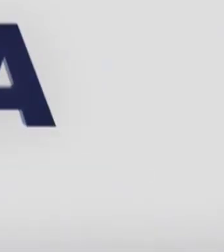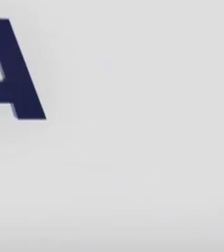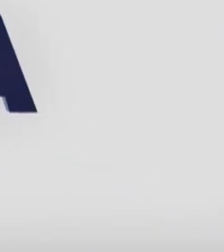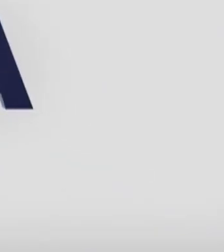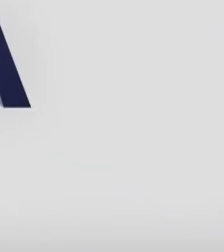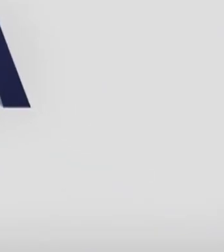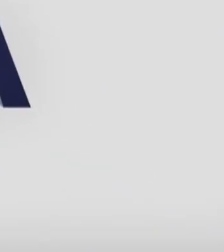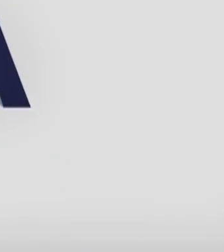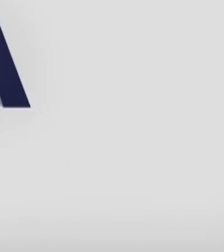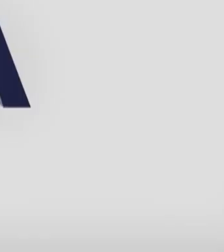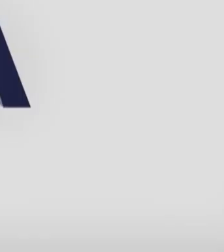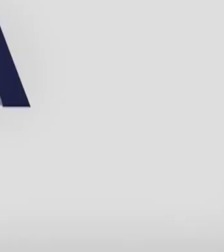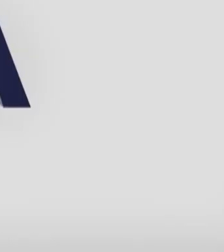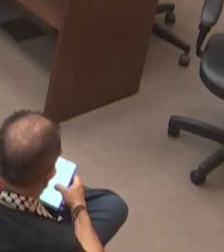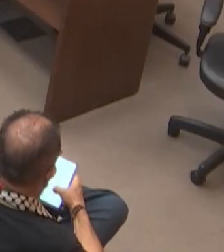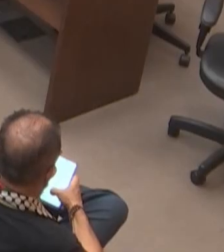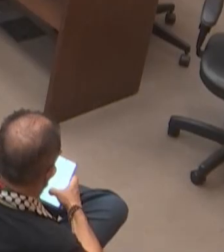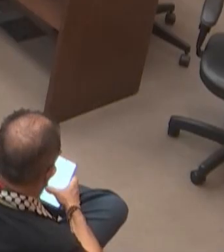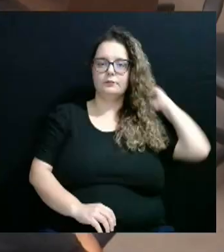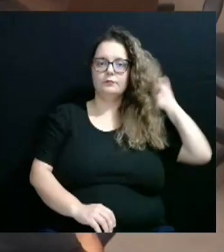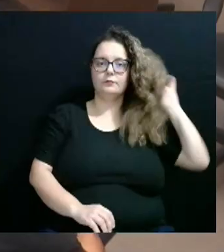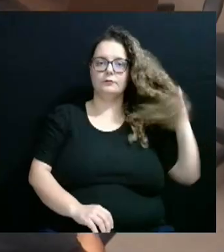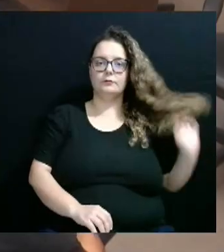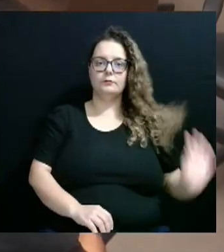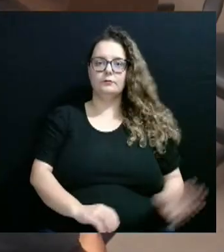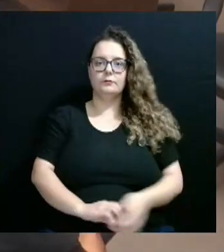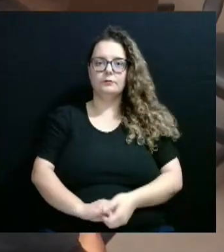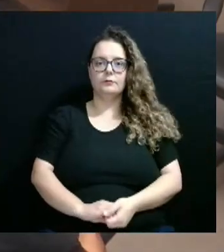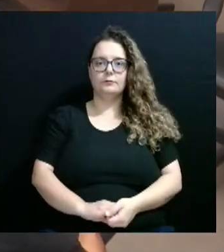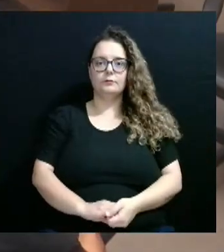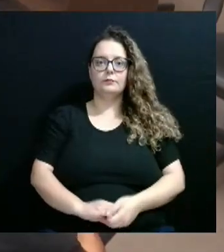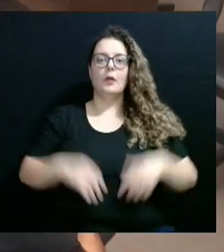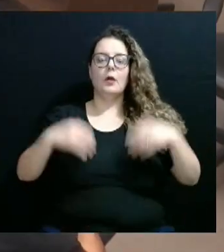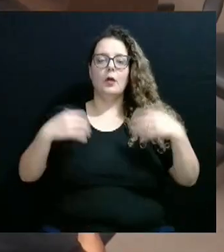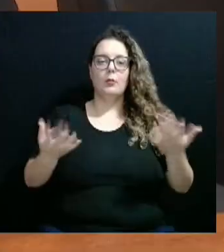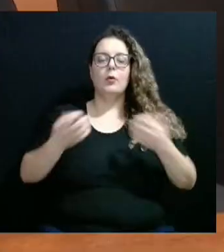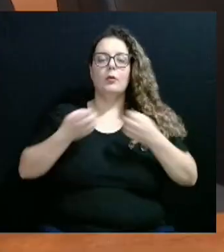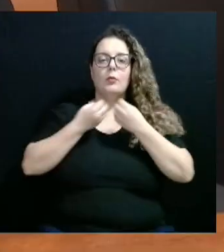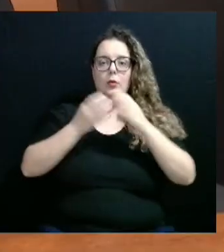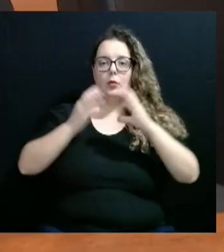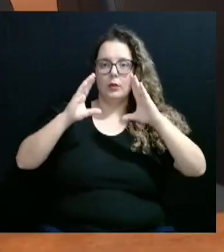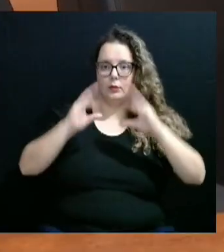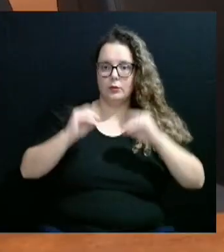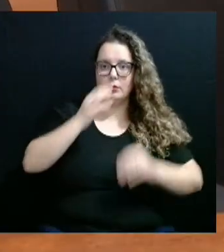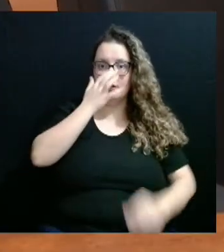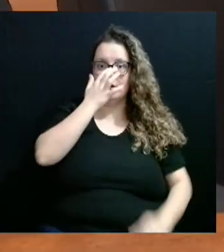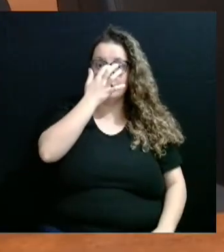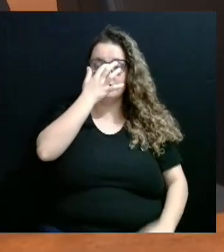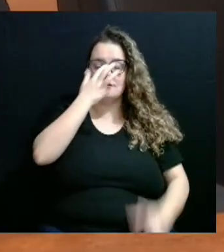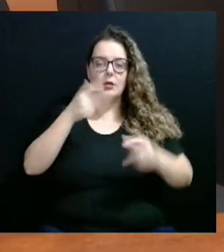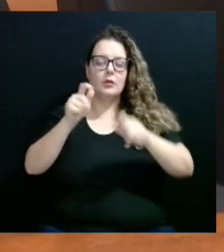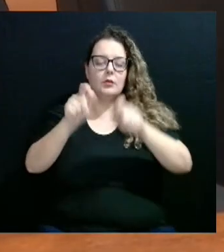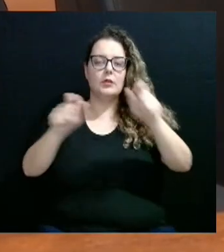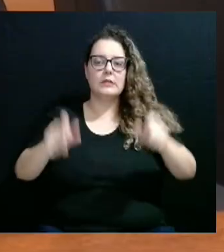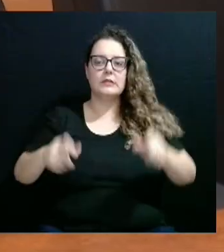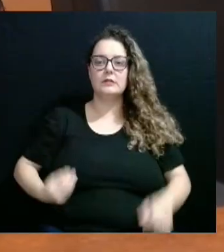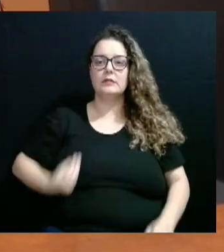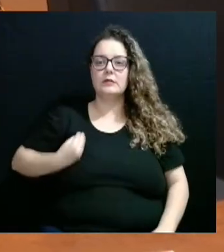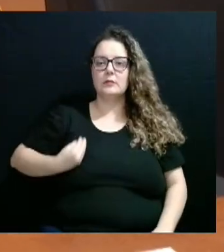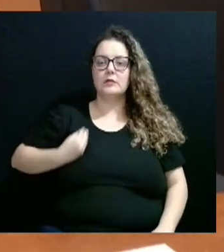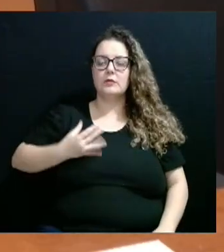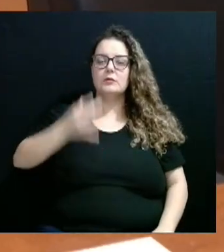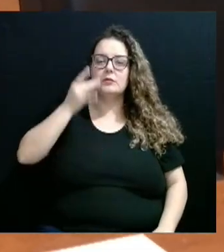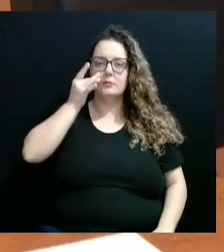TV Câmara, Campinas. Bom, pessoal, boa noite a todas as pessoas aqui presentes.